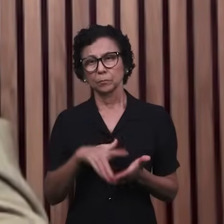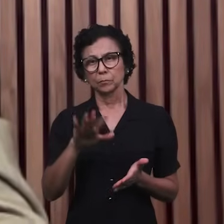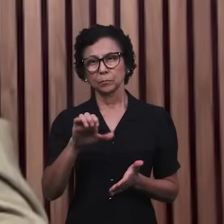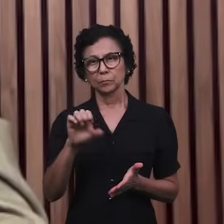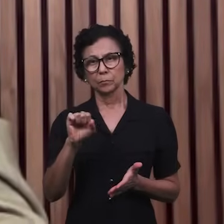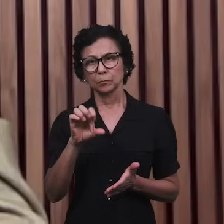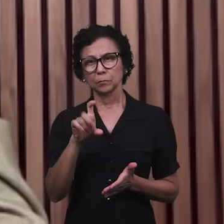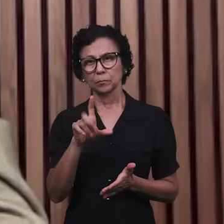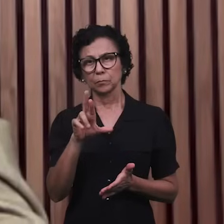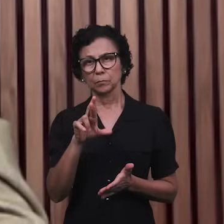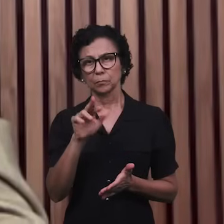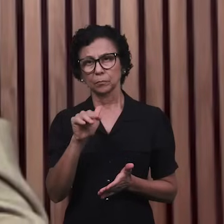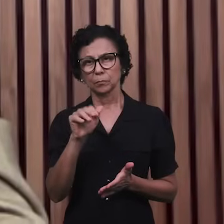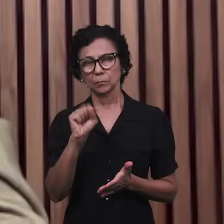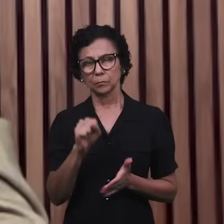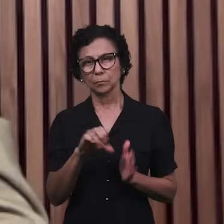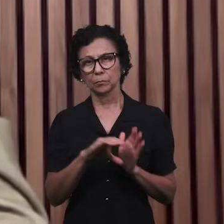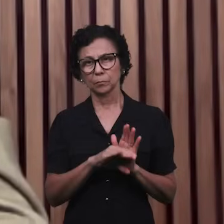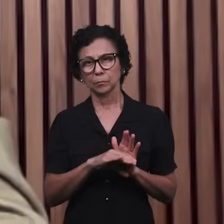Esdras 4:8